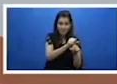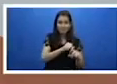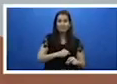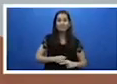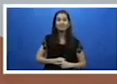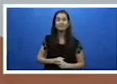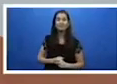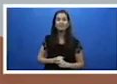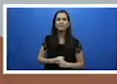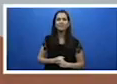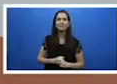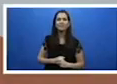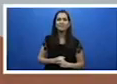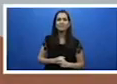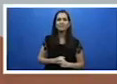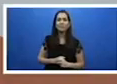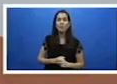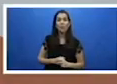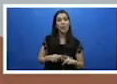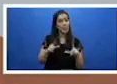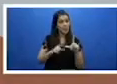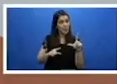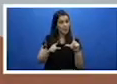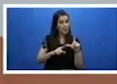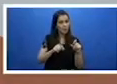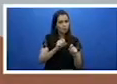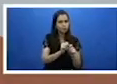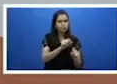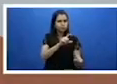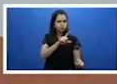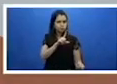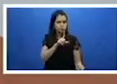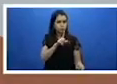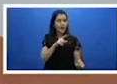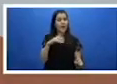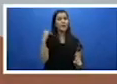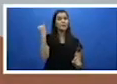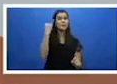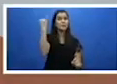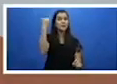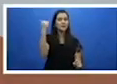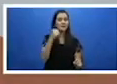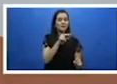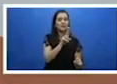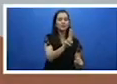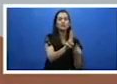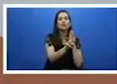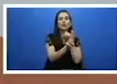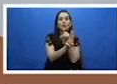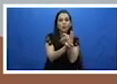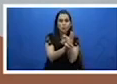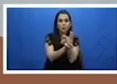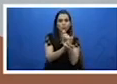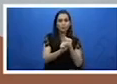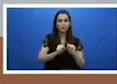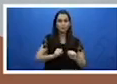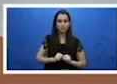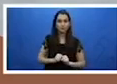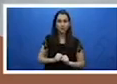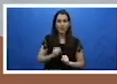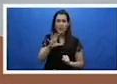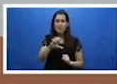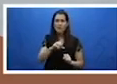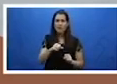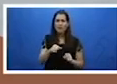segundo parágrafo. Letra maiúscula. E é importante o espacinho. Eles pegaram